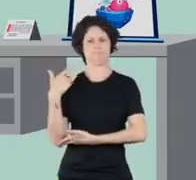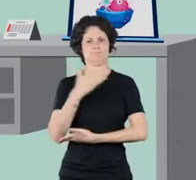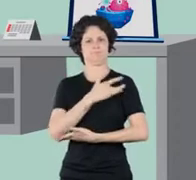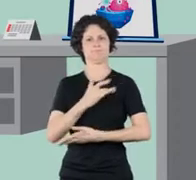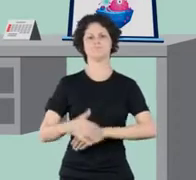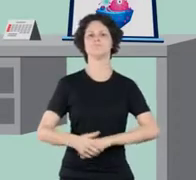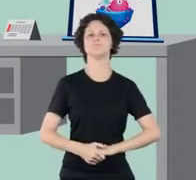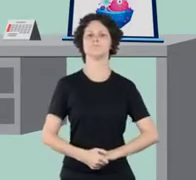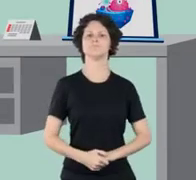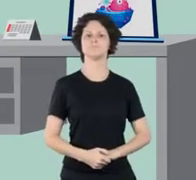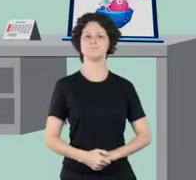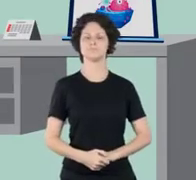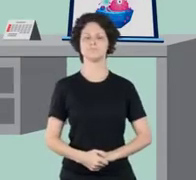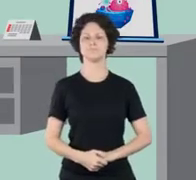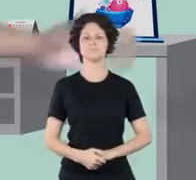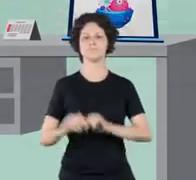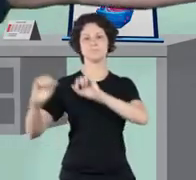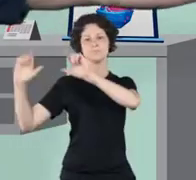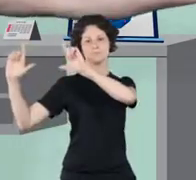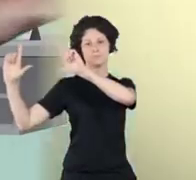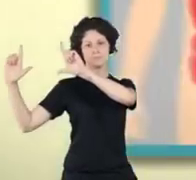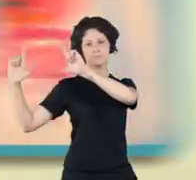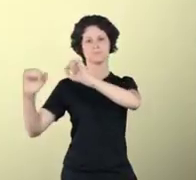sobrevivência. Vamos ver a função do sistema digestório?